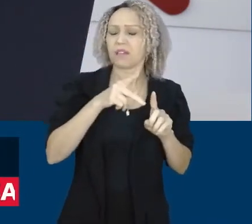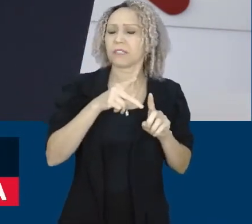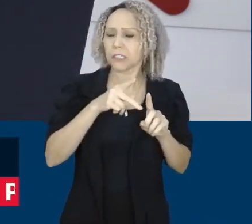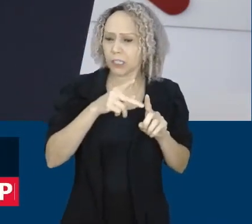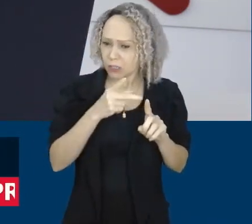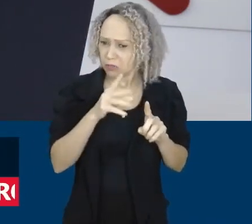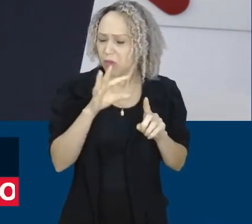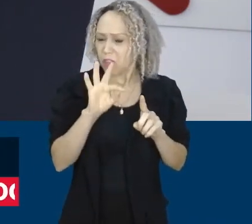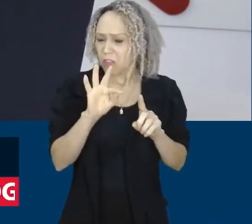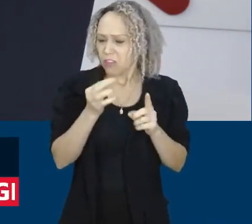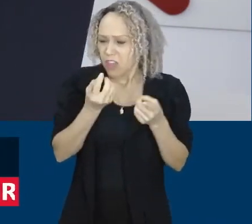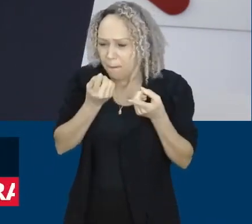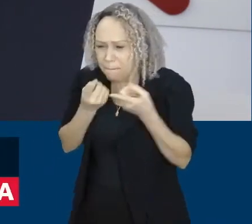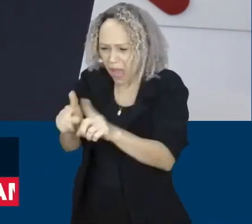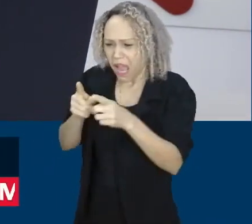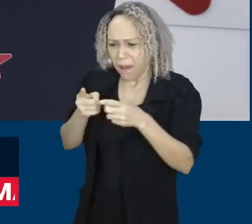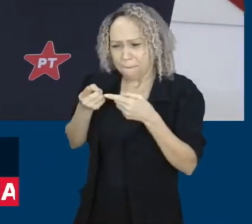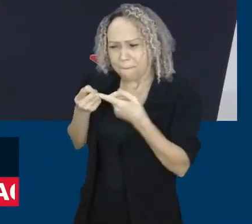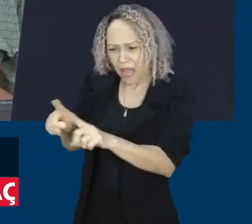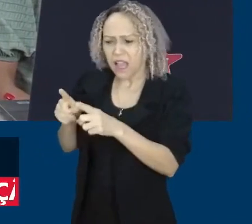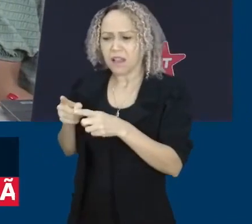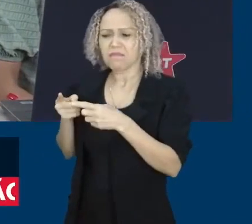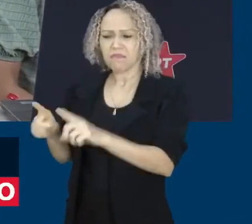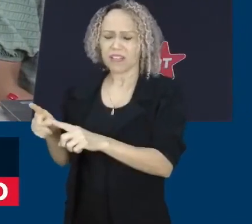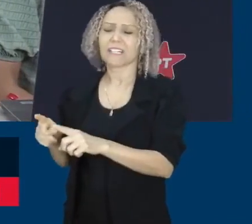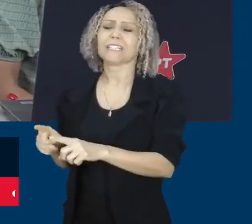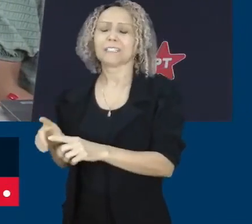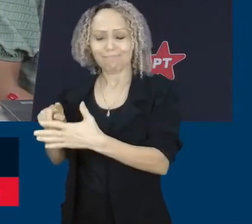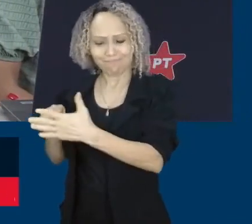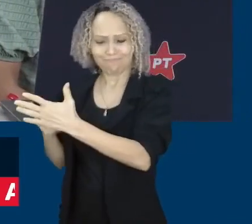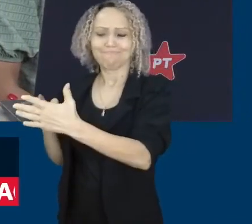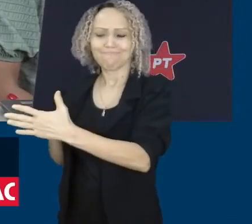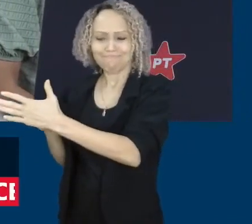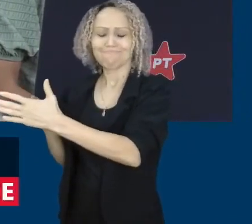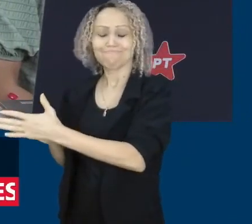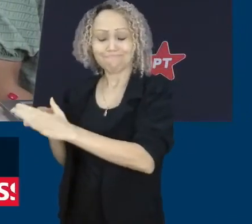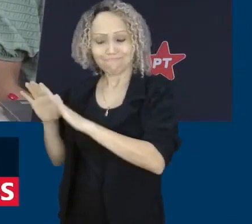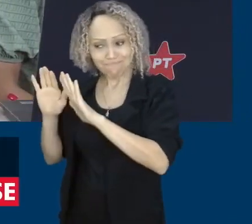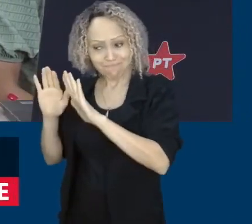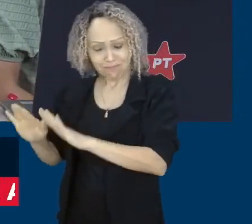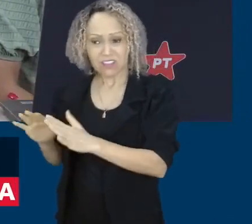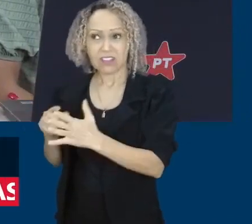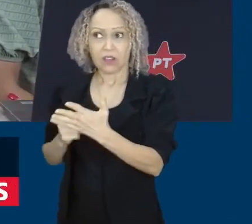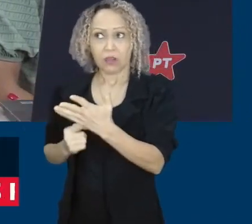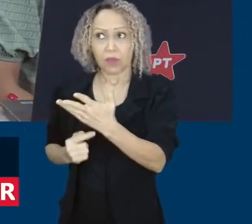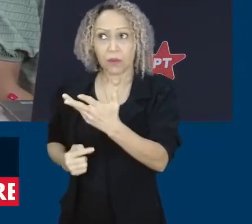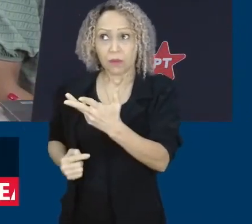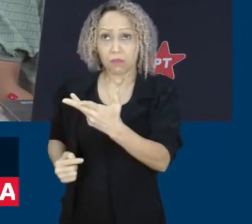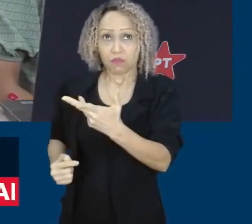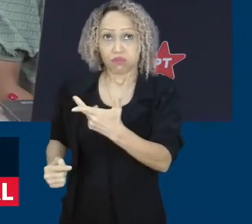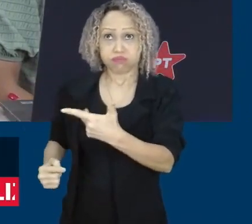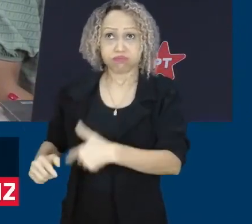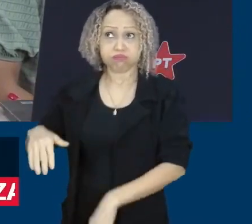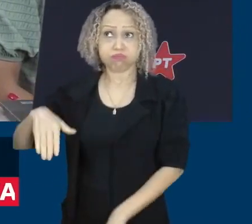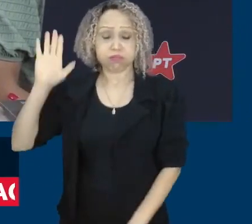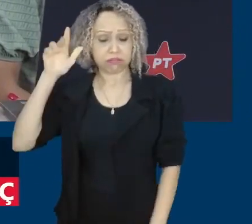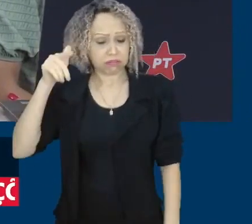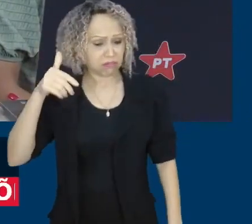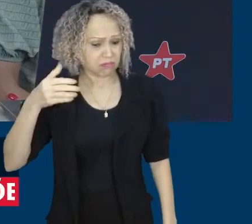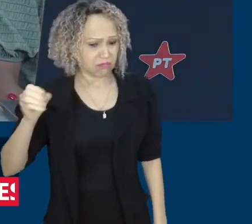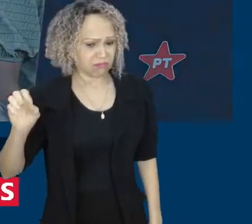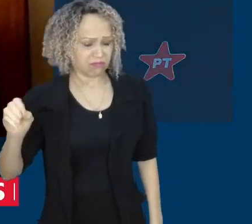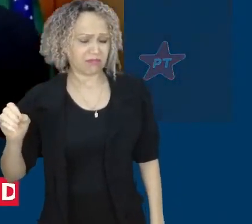né? Sim, foram mais de umas centenas de denúncias